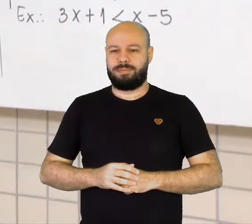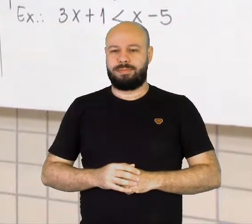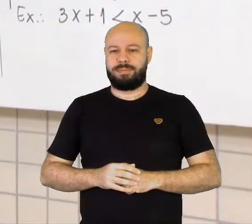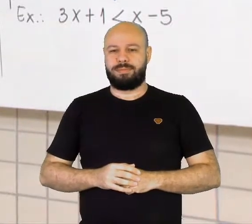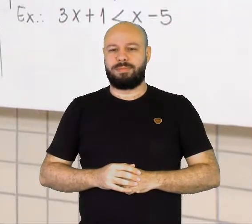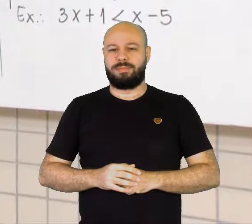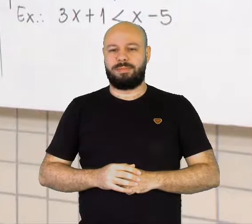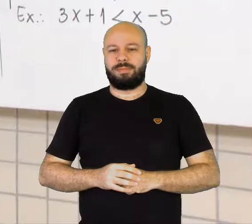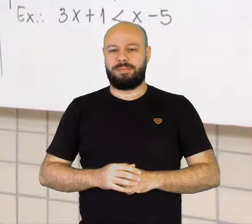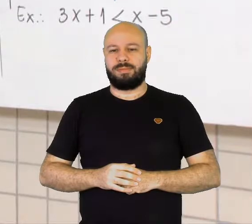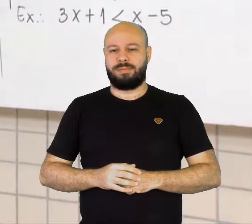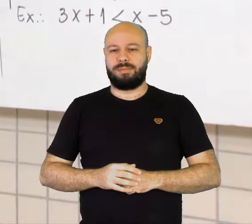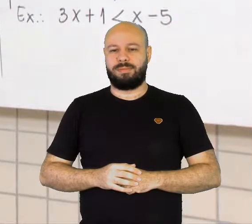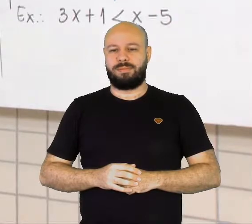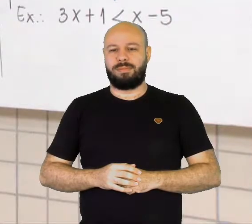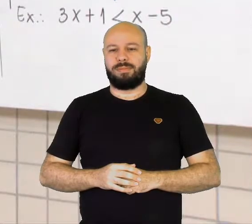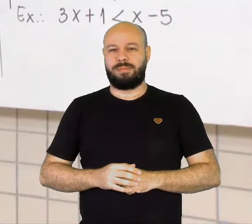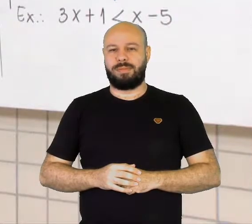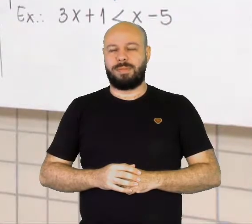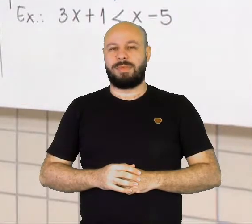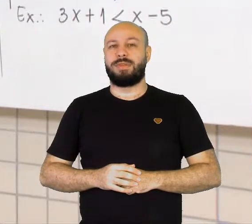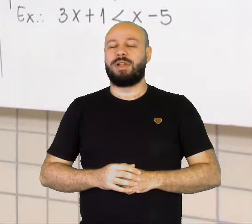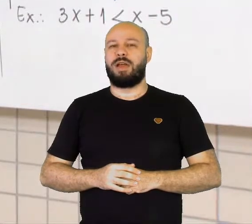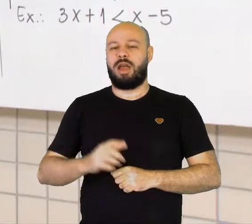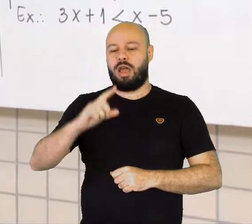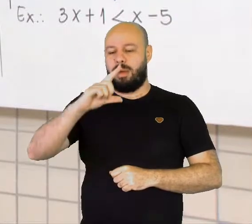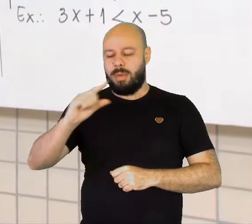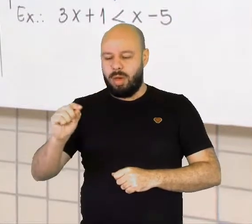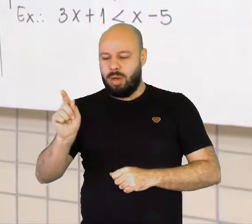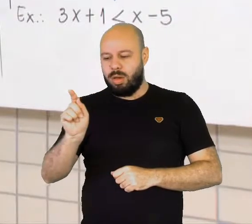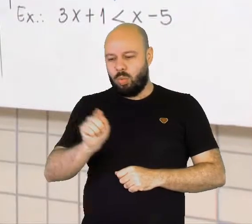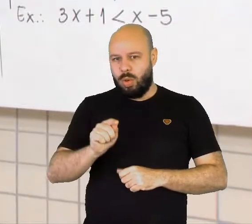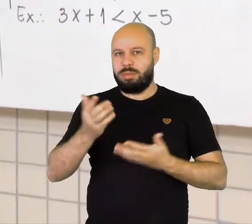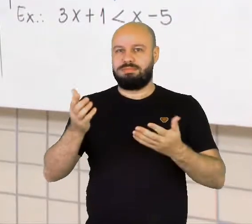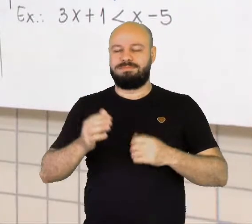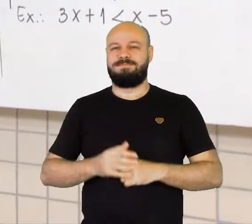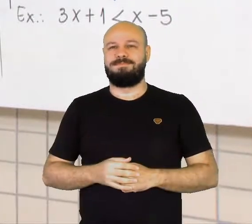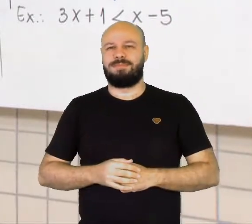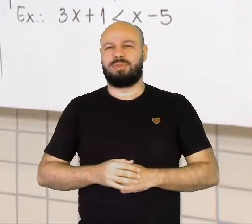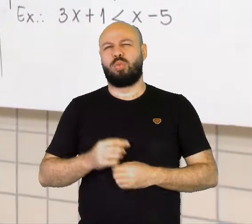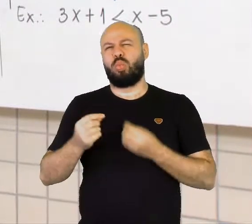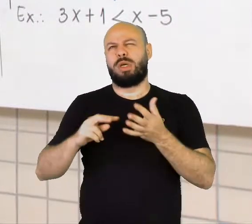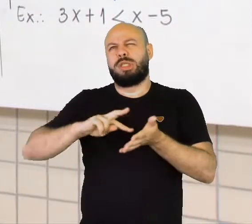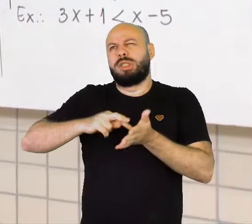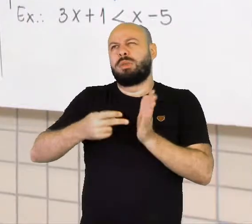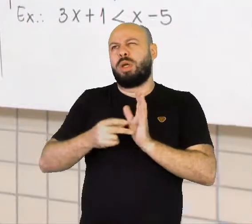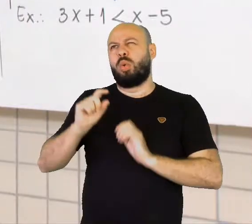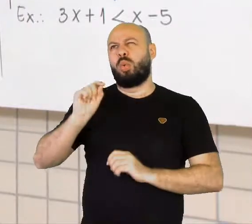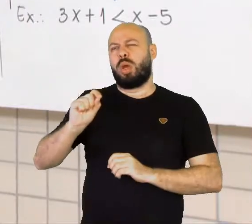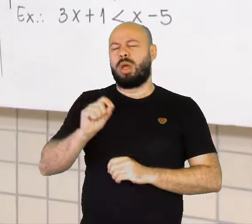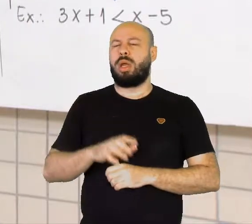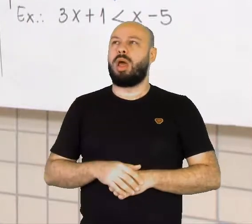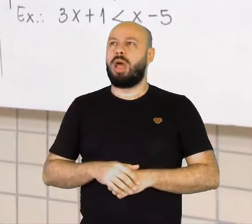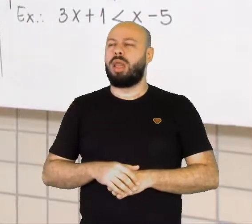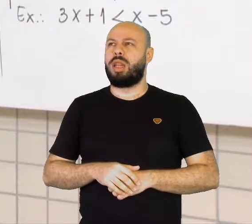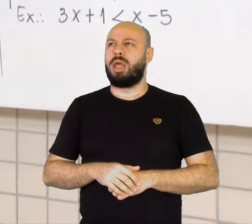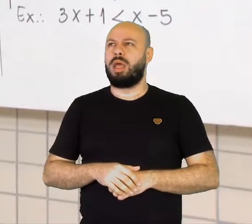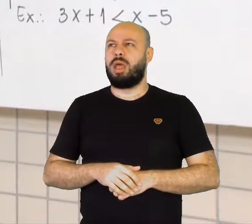maior ou igual, tá? Ó, significa o quê? 40 menos 2,